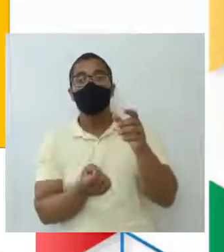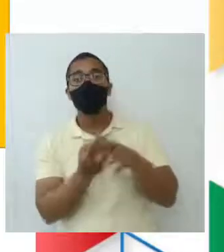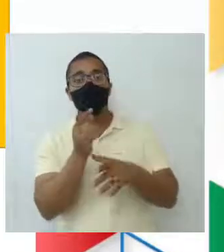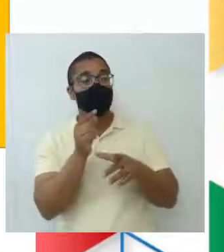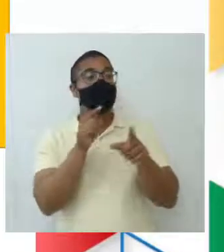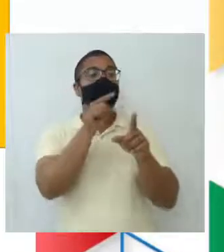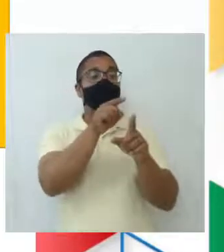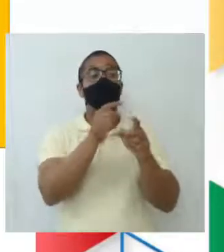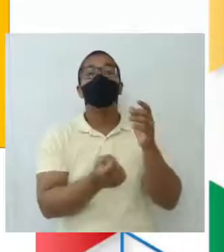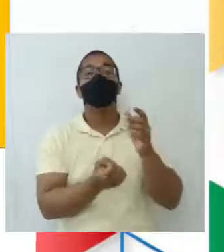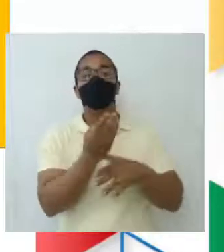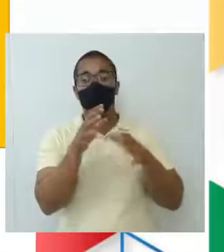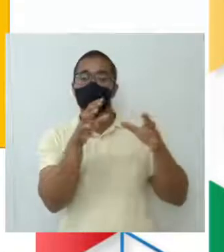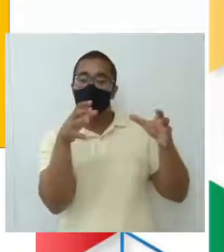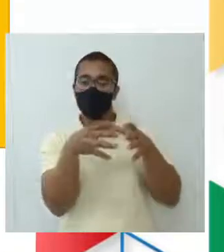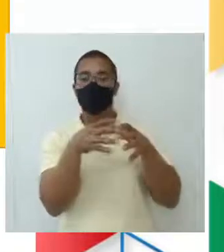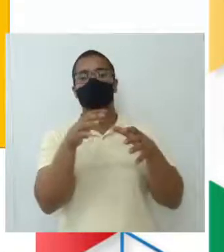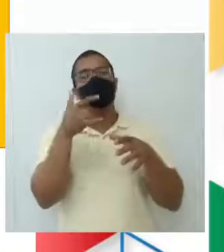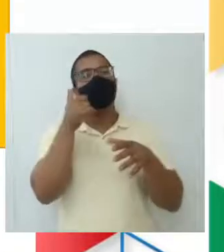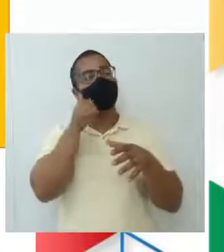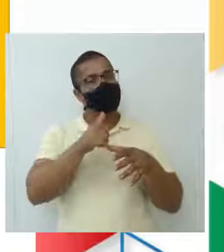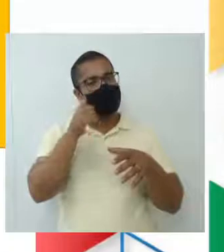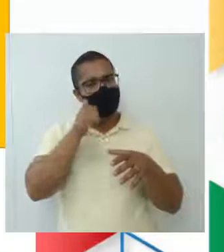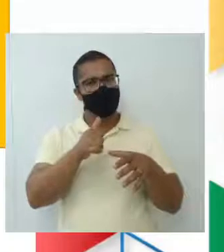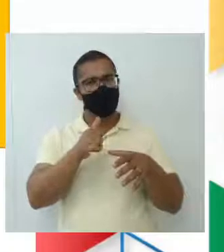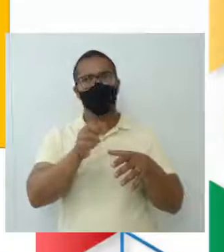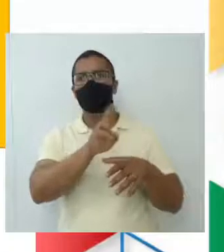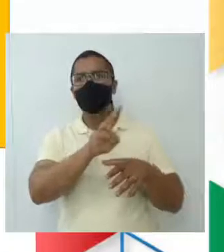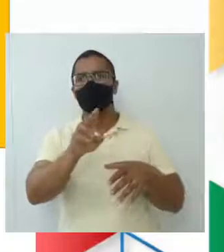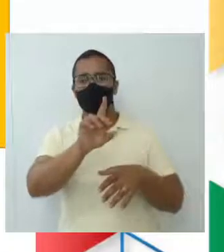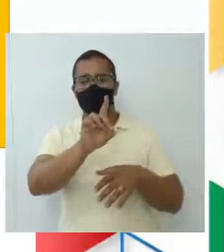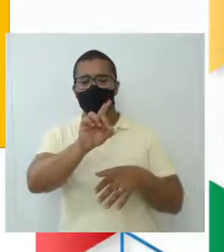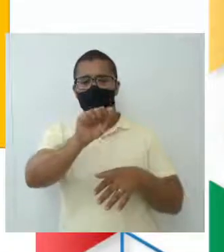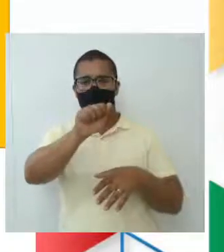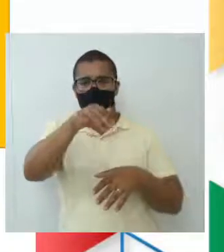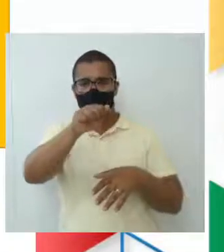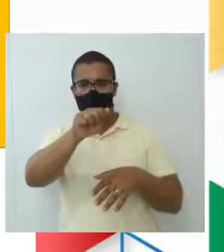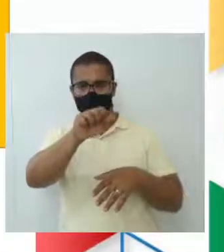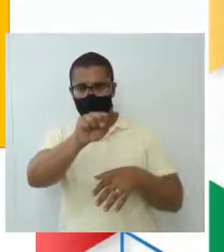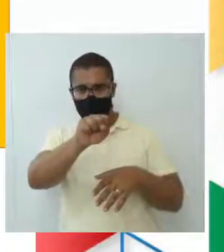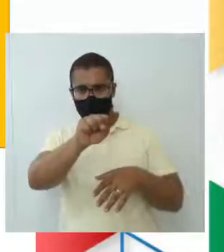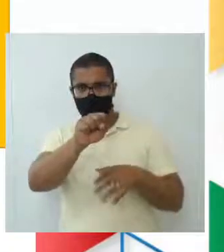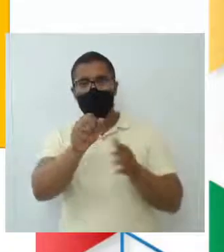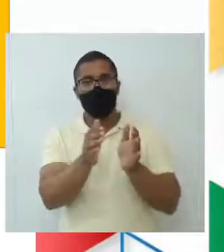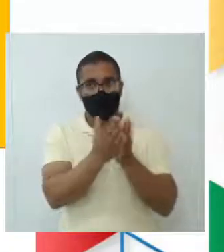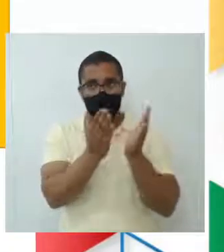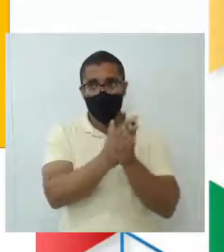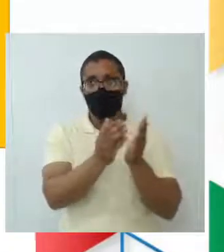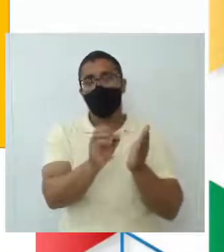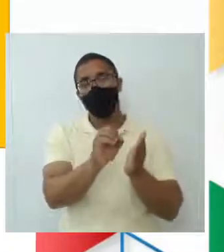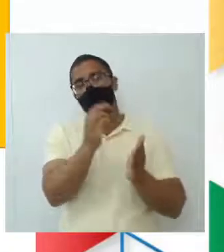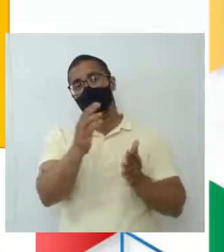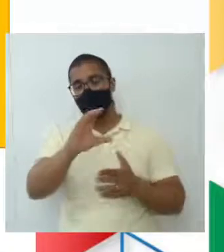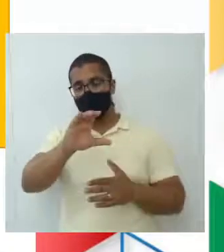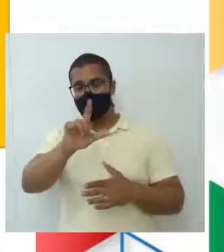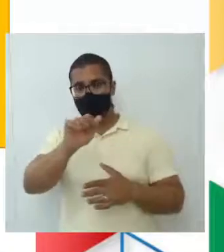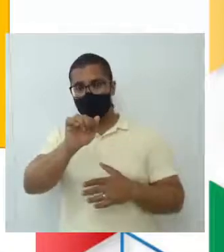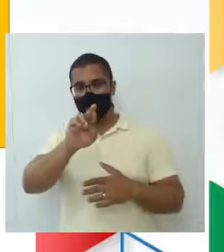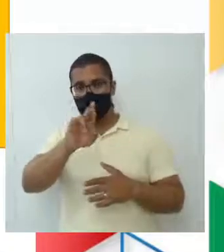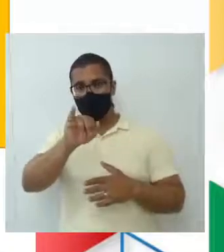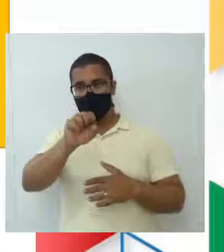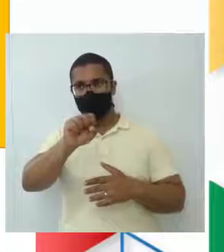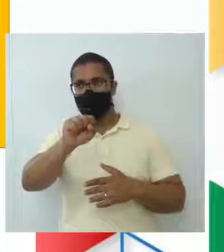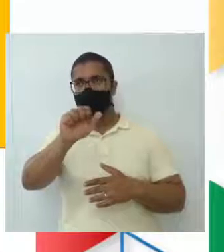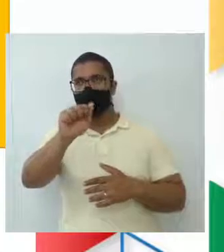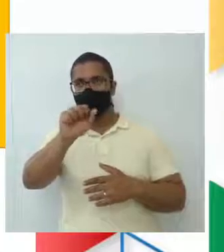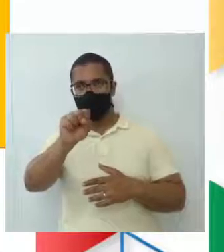feminino franciscano, também conhecido como Damas Pobres ou Clarissas. Viveu na prática, e no